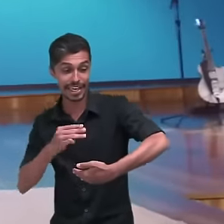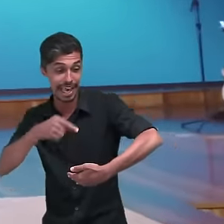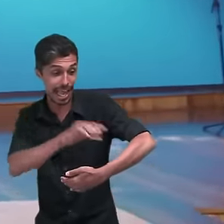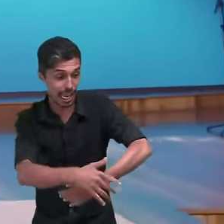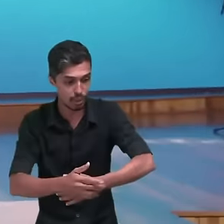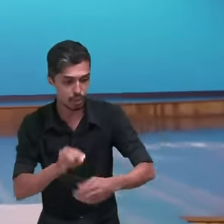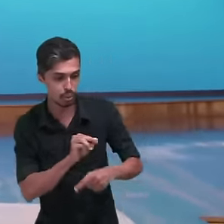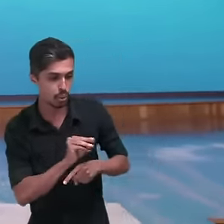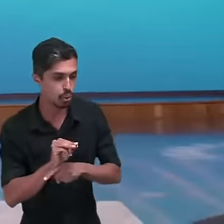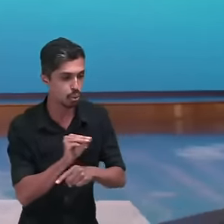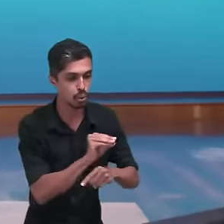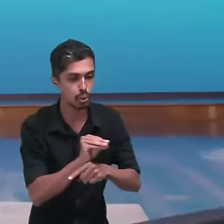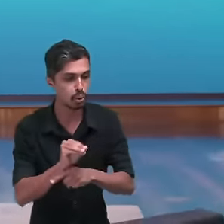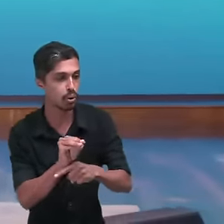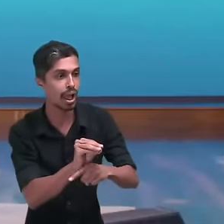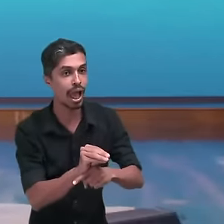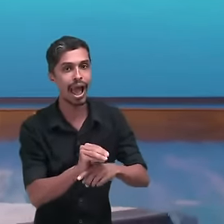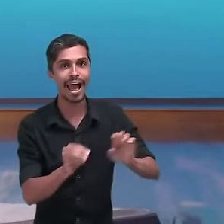aquí conmigo.